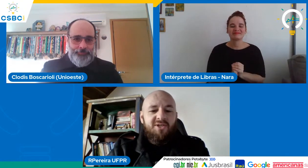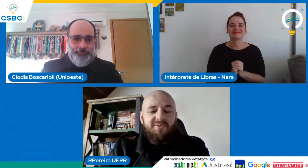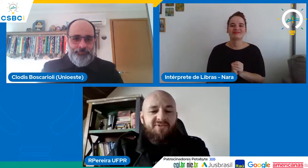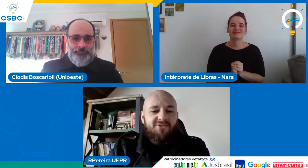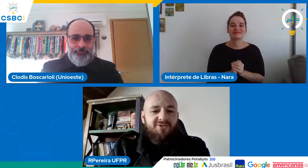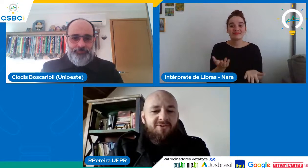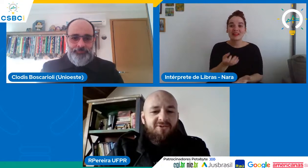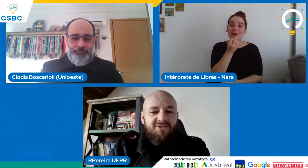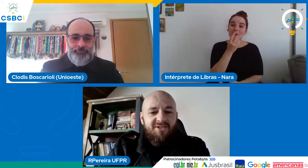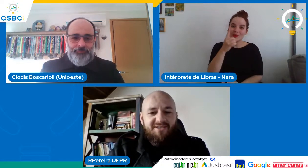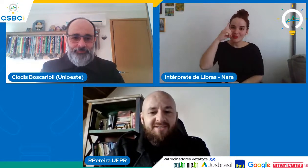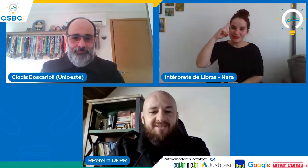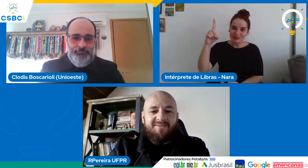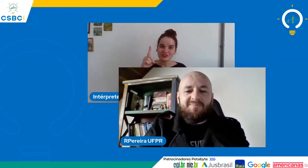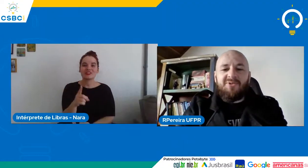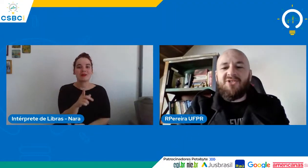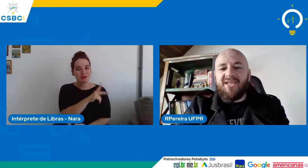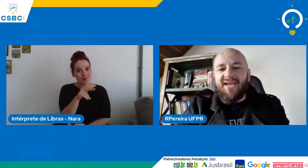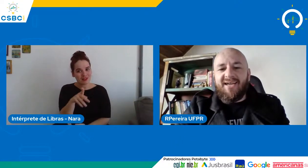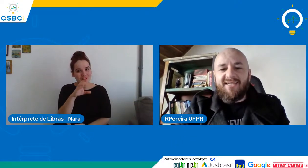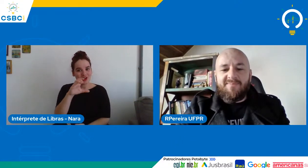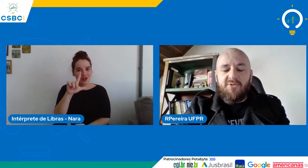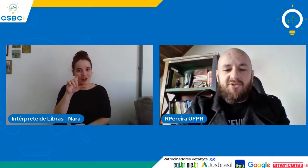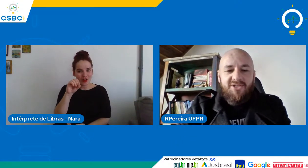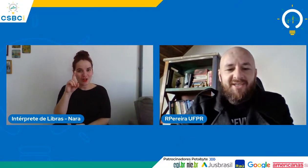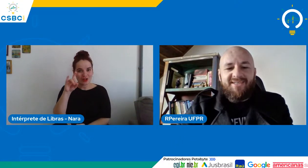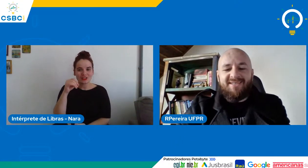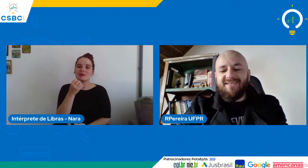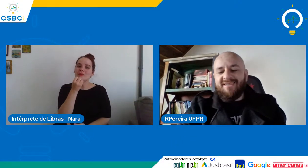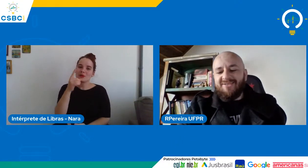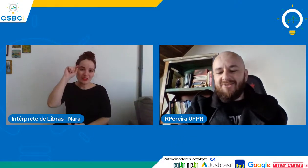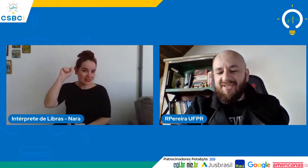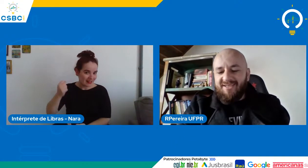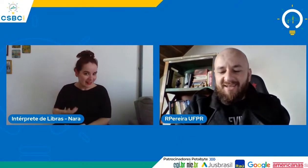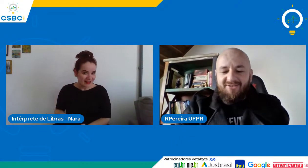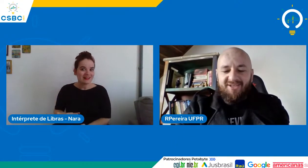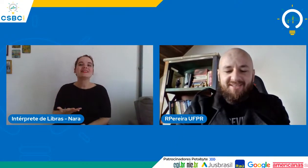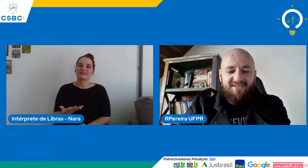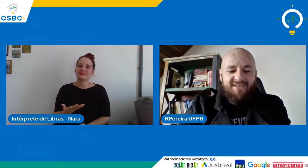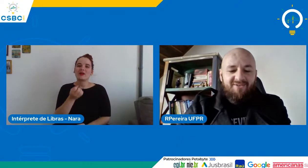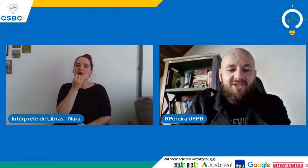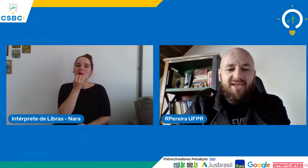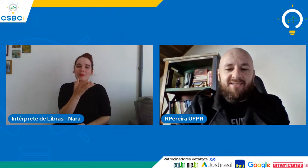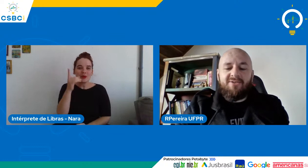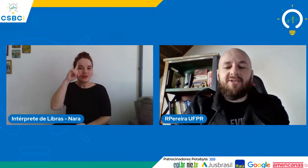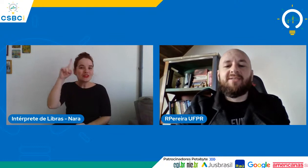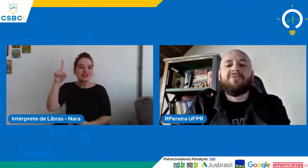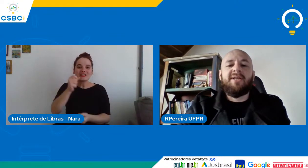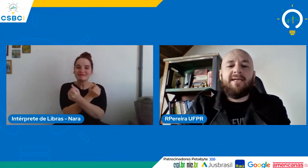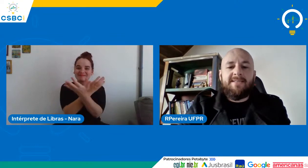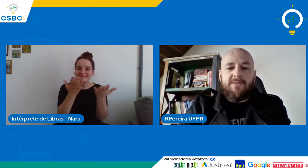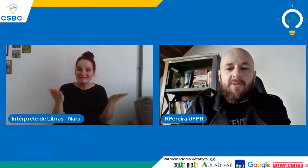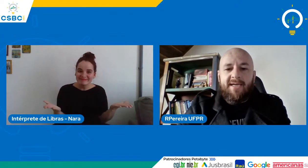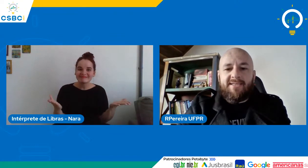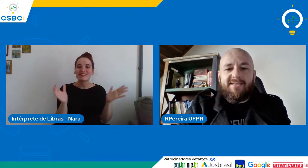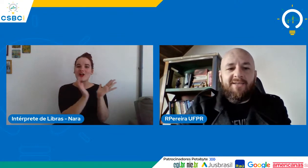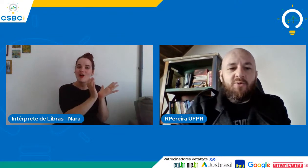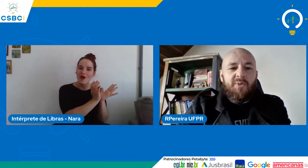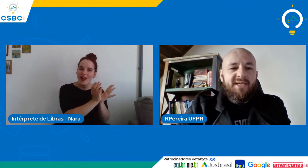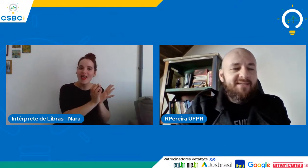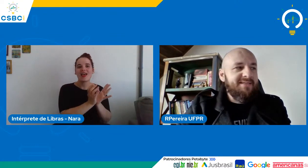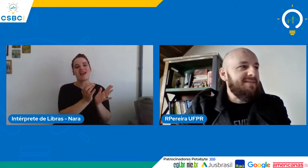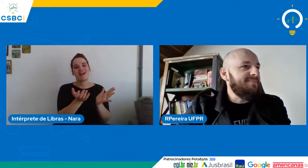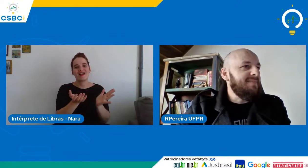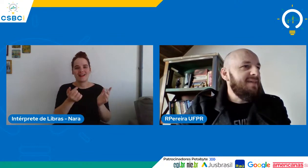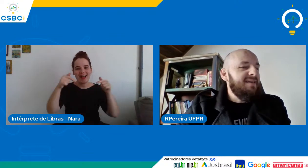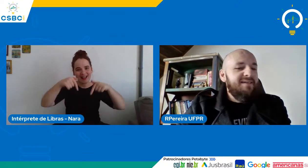Bom dia, professor Clodes, bom dia, Nara, bom dia, toda a nossa audiência, nossas colegas e colegas